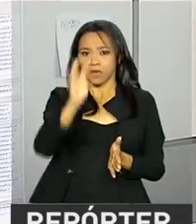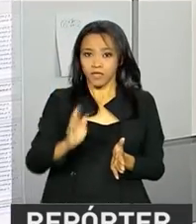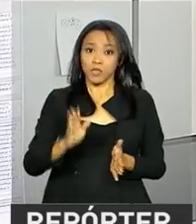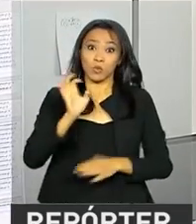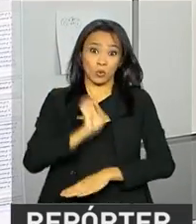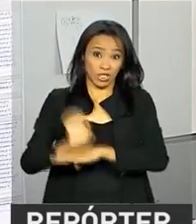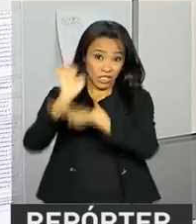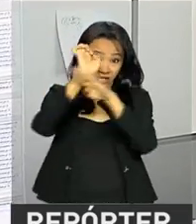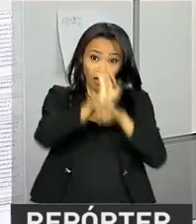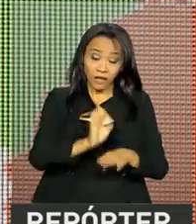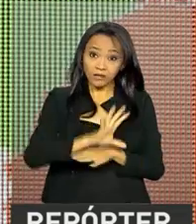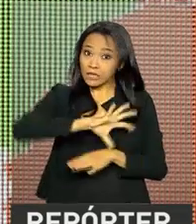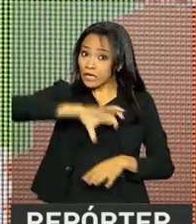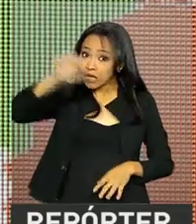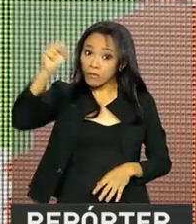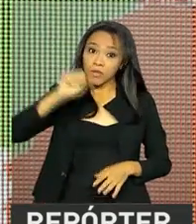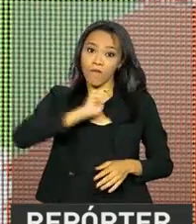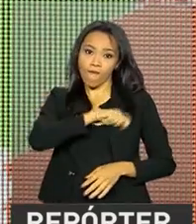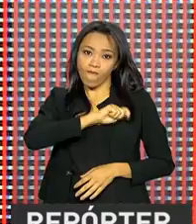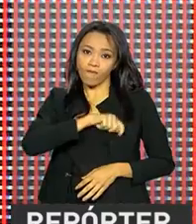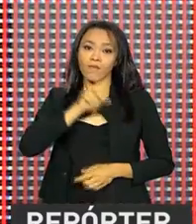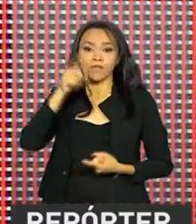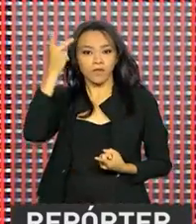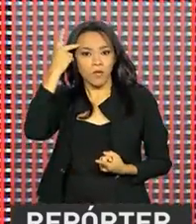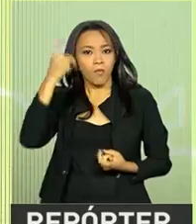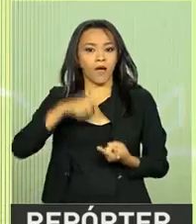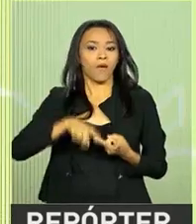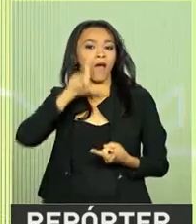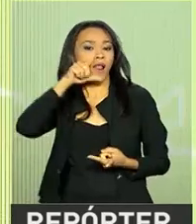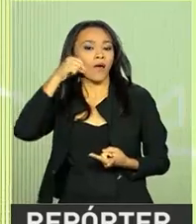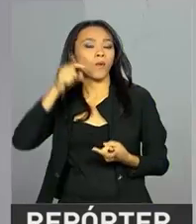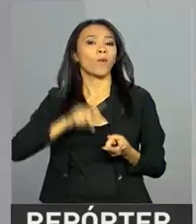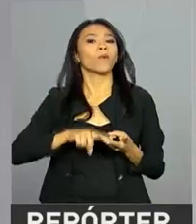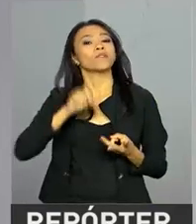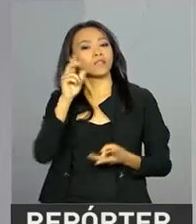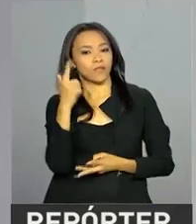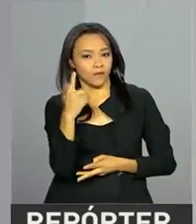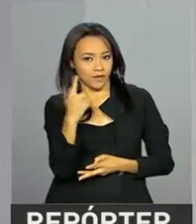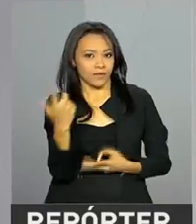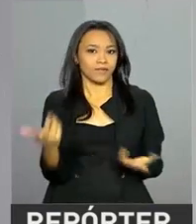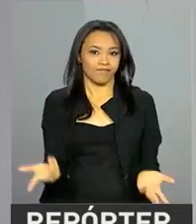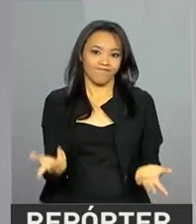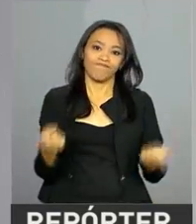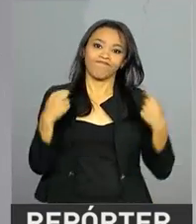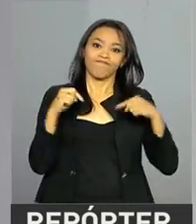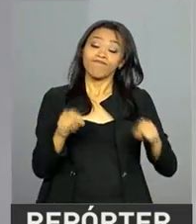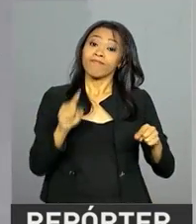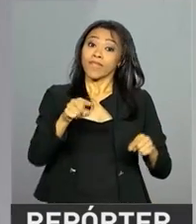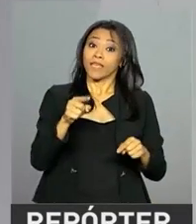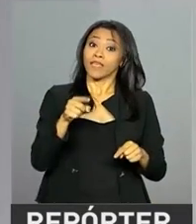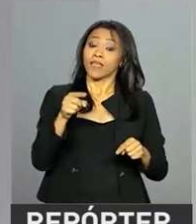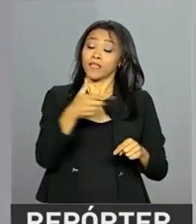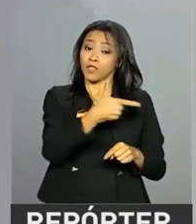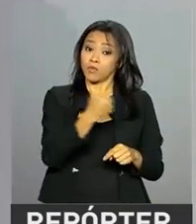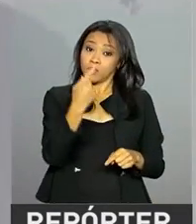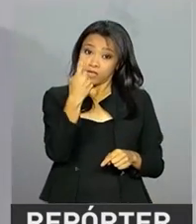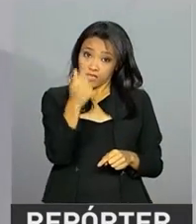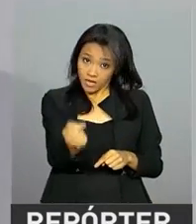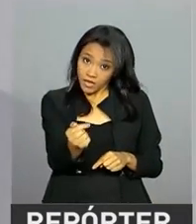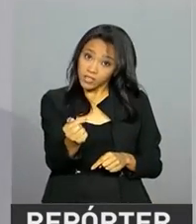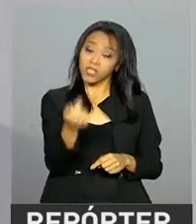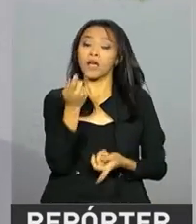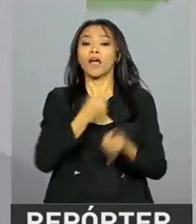estados campeões de fraudes são São Paulo, Alagoas e Goiás. A estimativa é de que em 2017